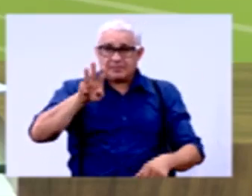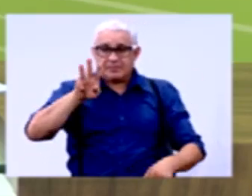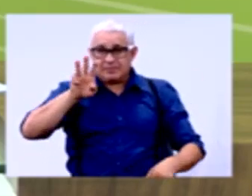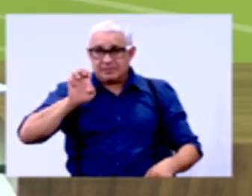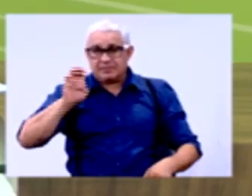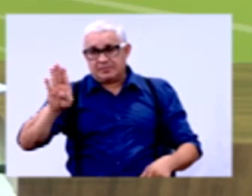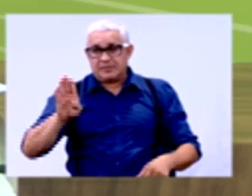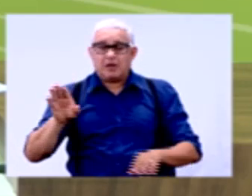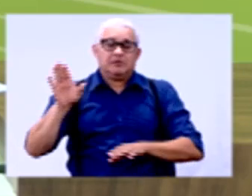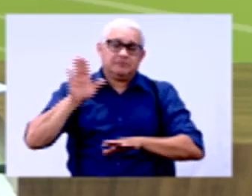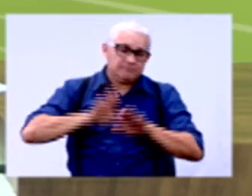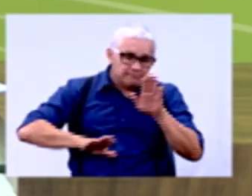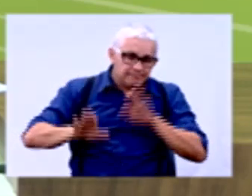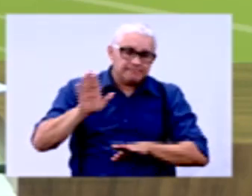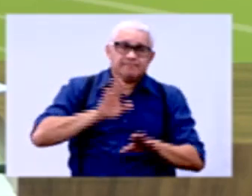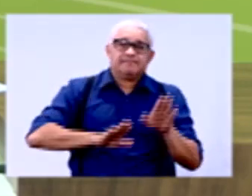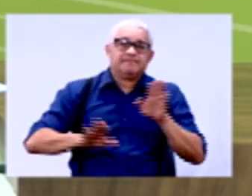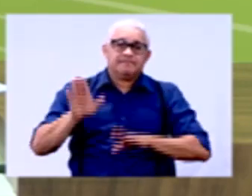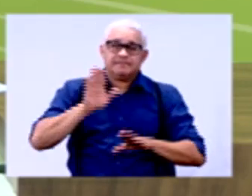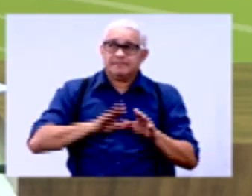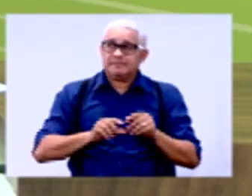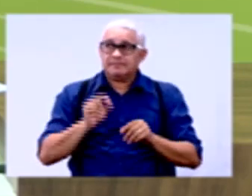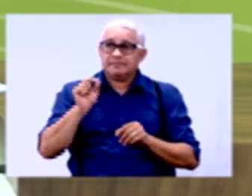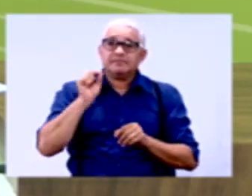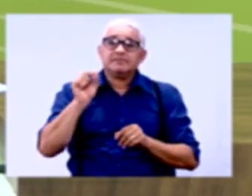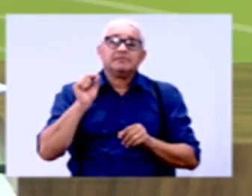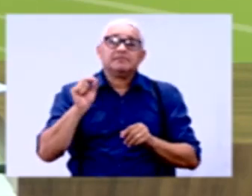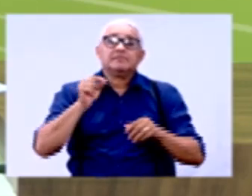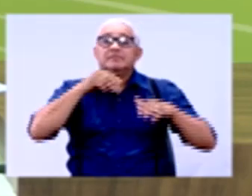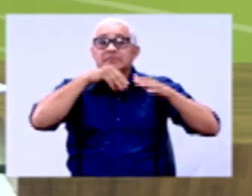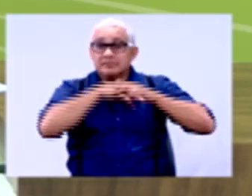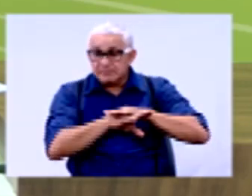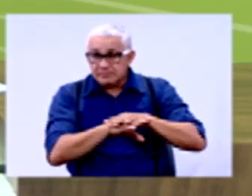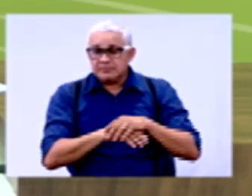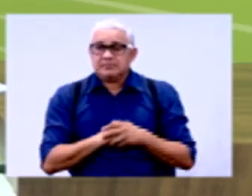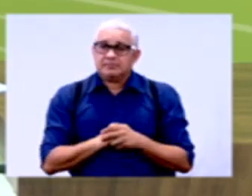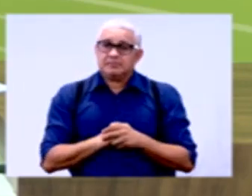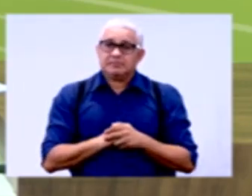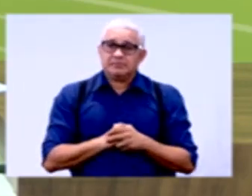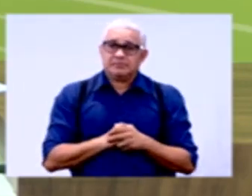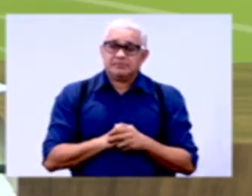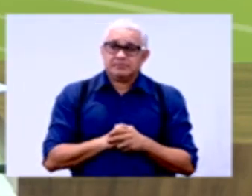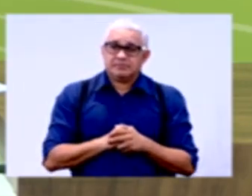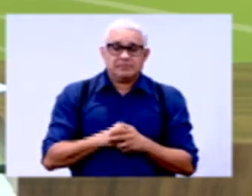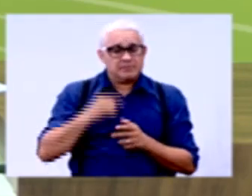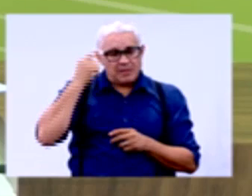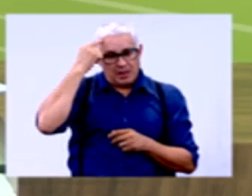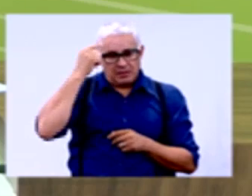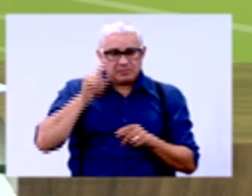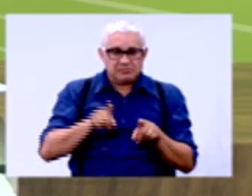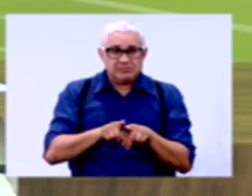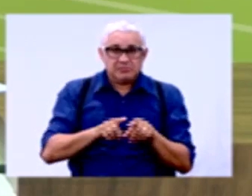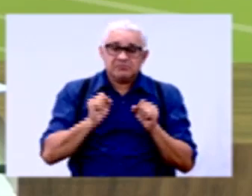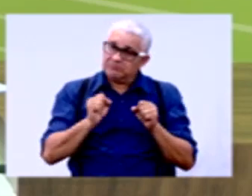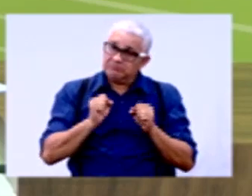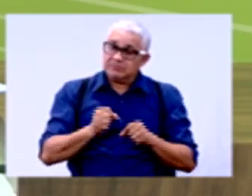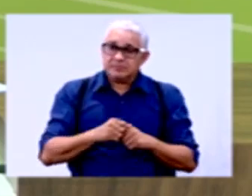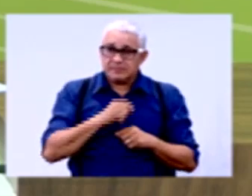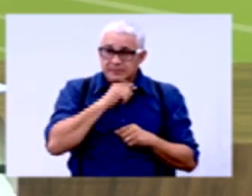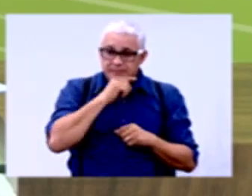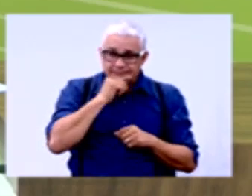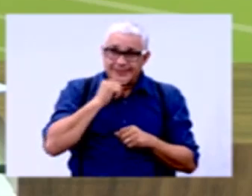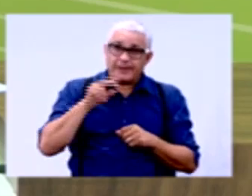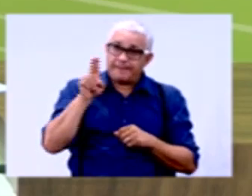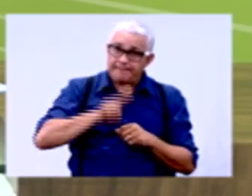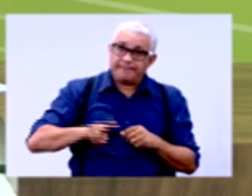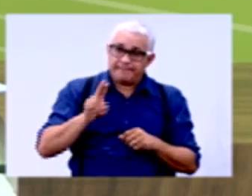tomar bastante cuidado com o que vai ser armazenado, imaginar que isso daí pode ser